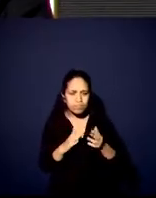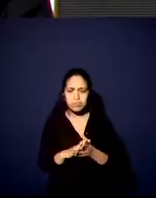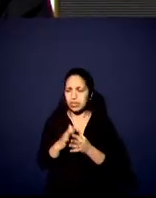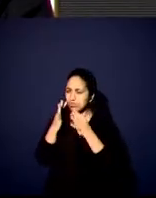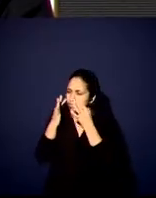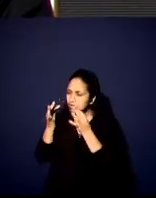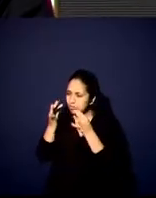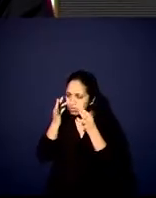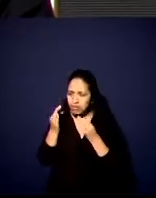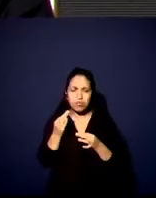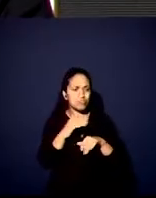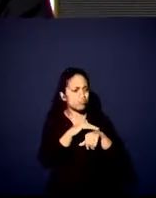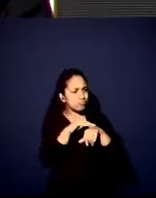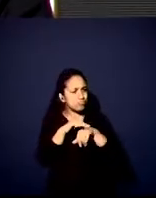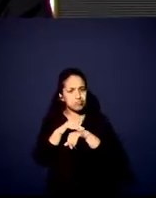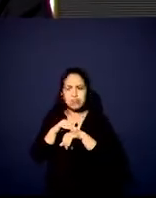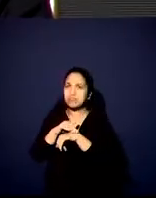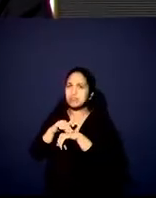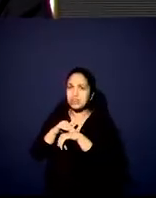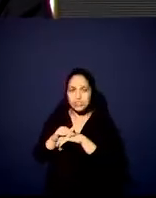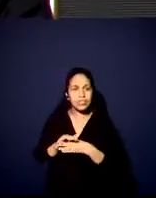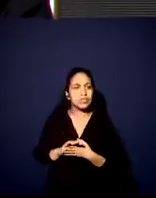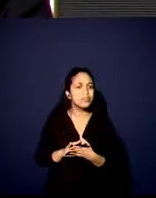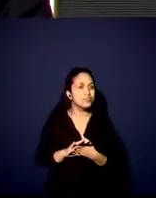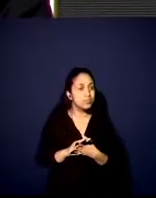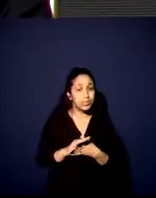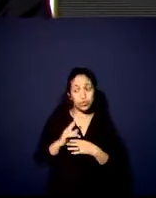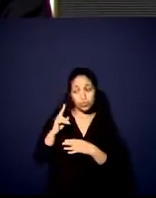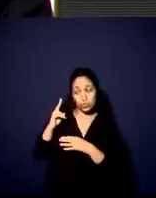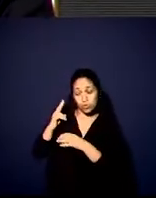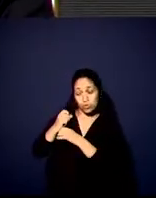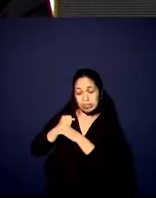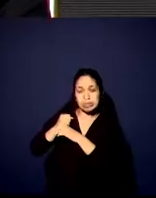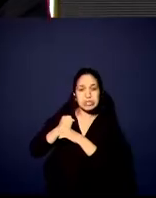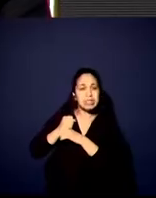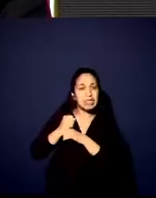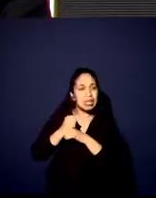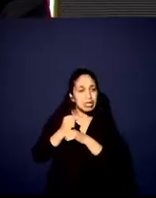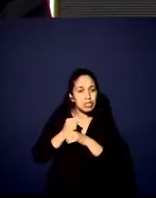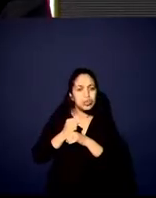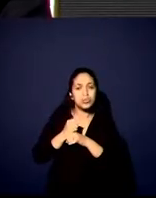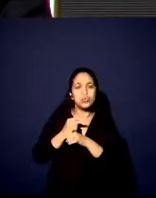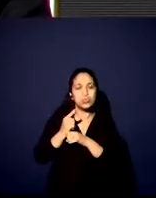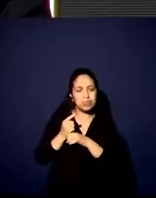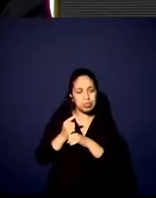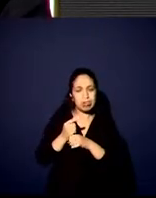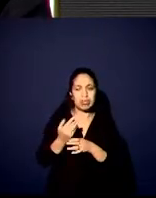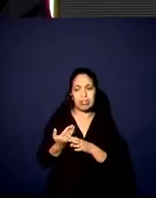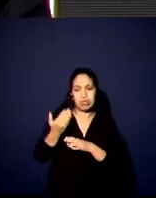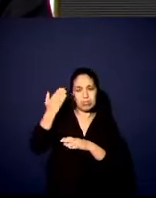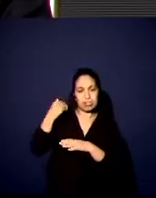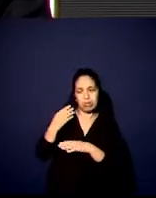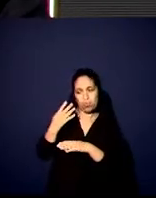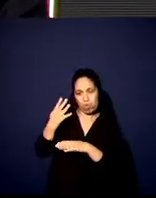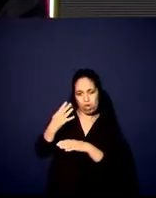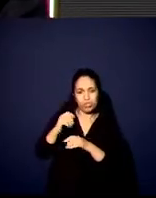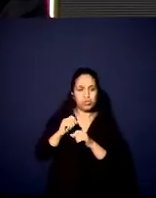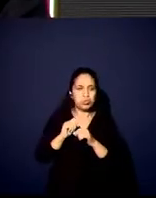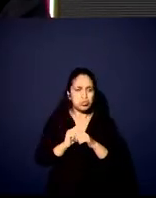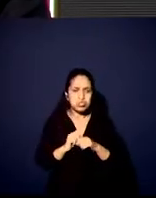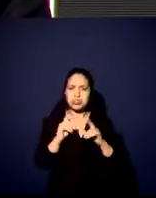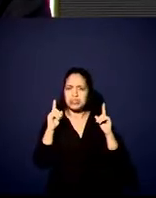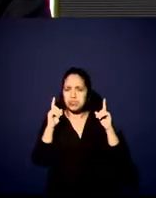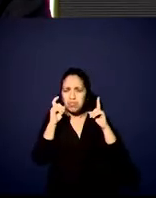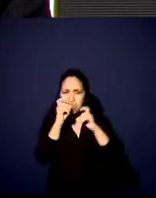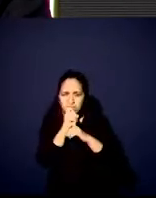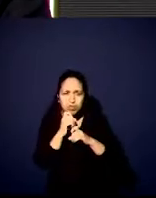muito nós tivemos dois anos aí num contexto de quatro da legislatura passada e muita dificuldade com